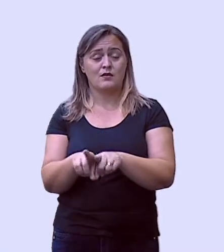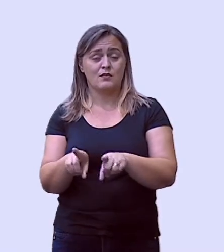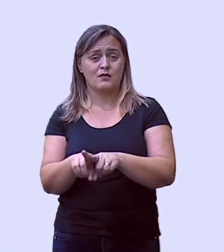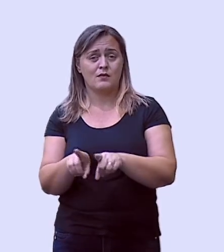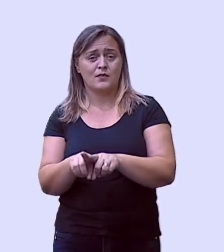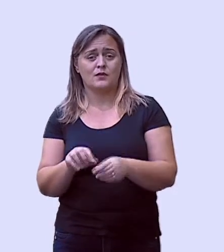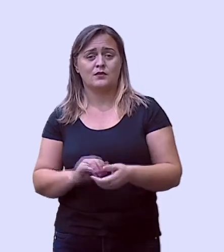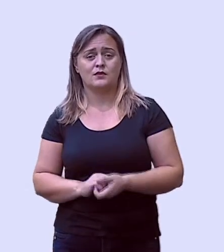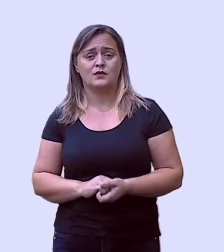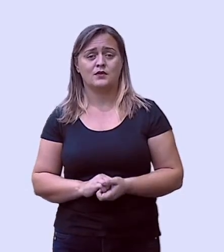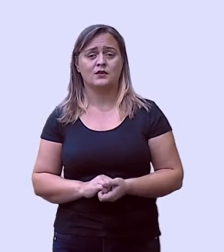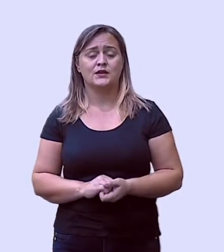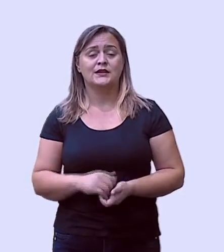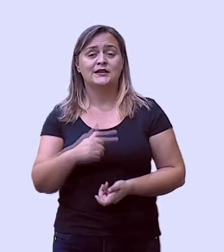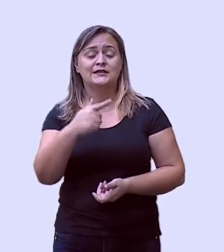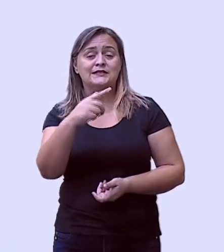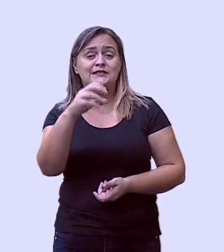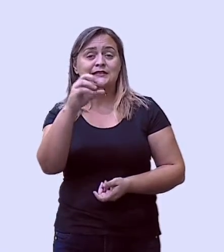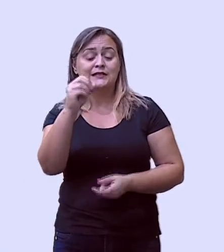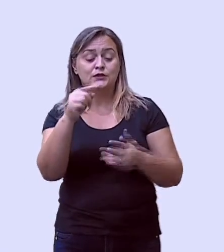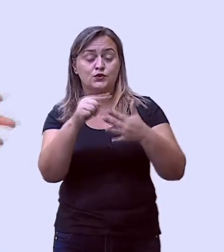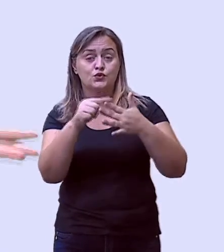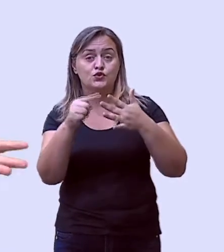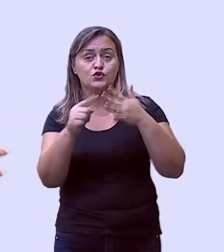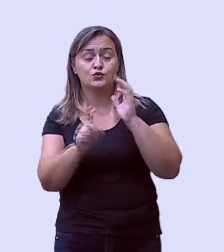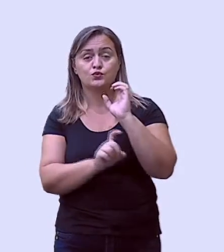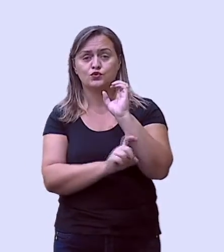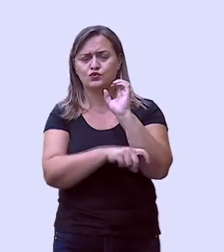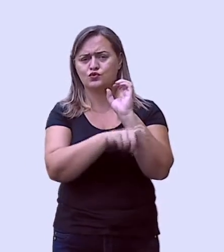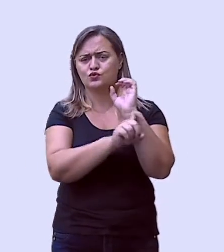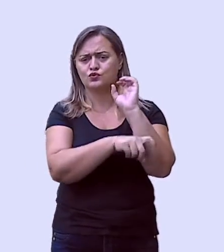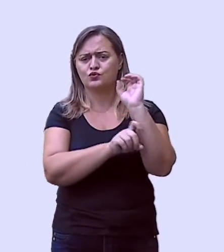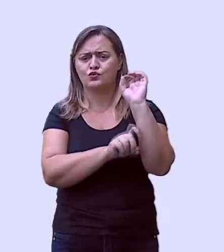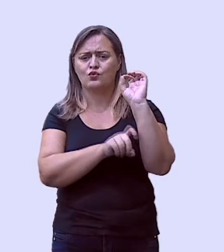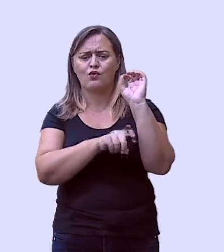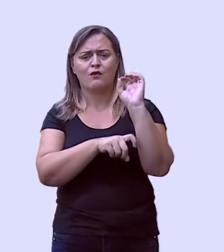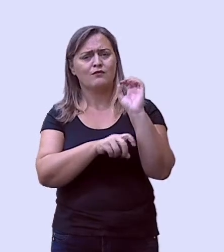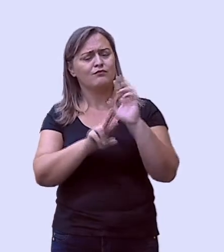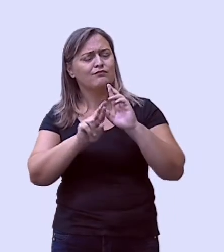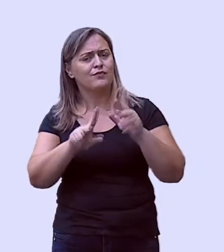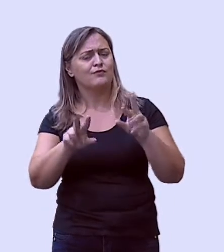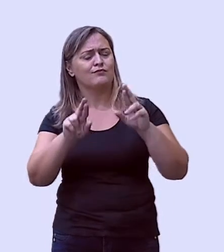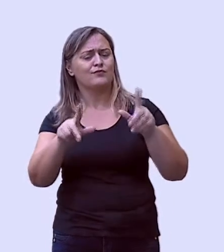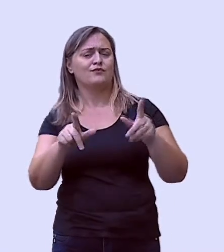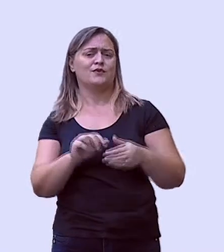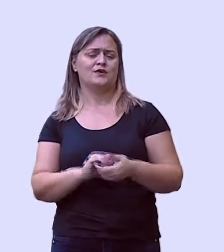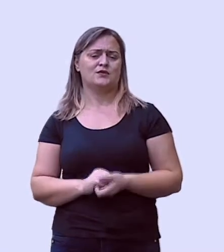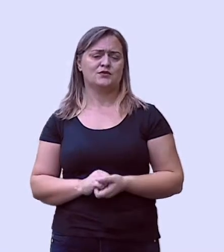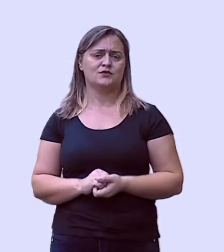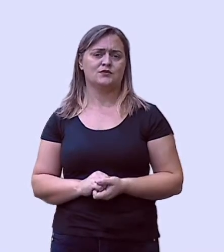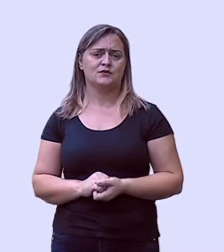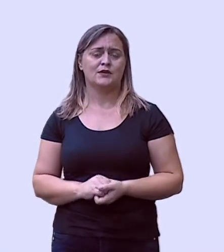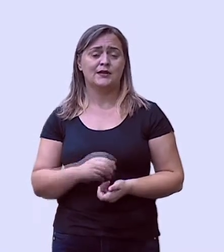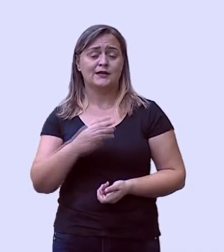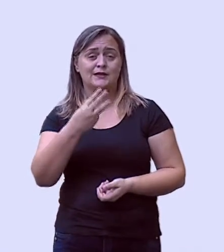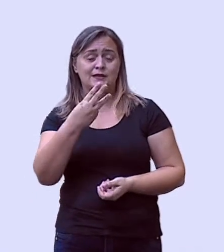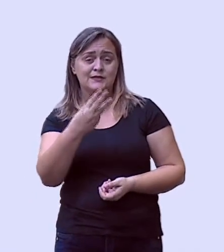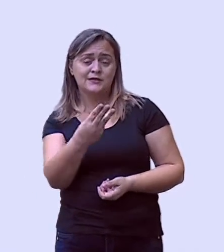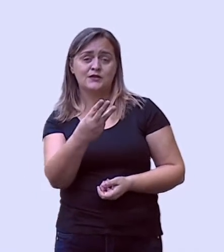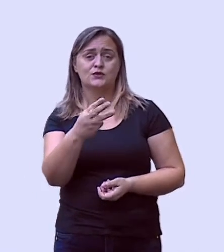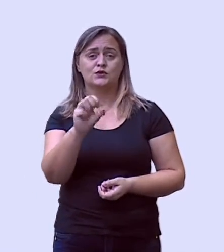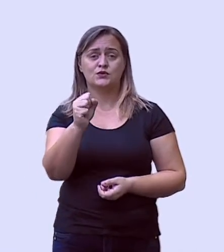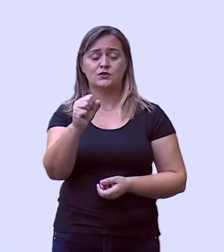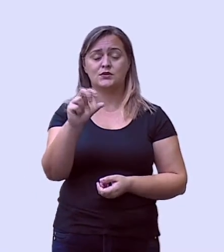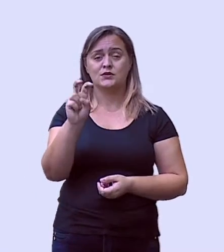70 espécies de cactos diferentes, além de 385 espécies de aves